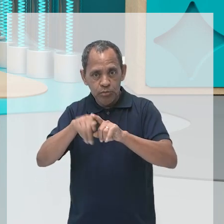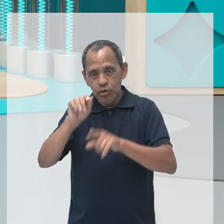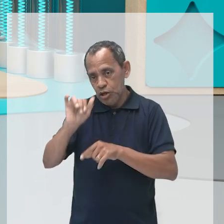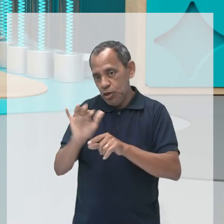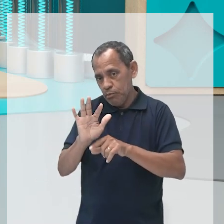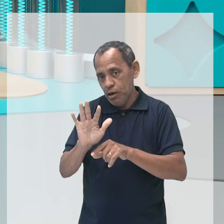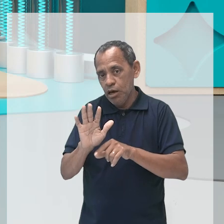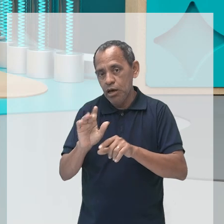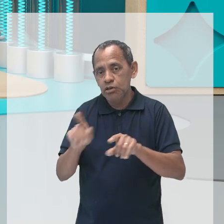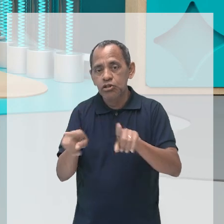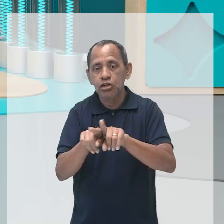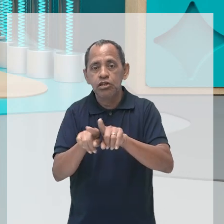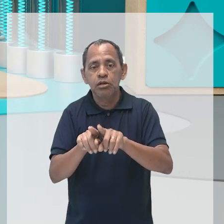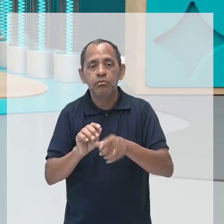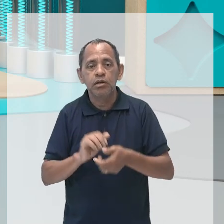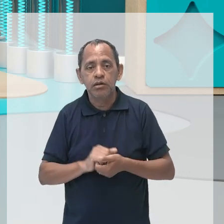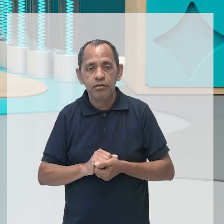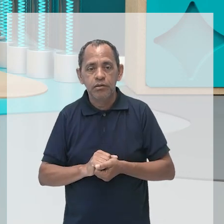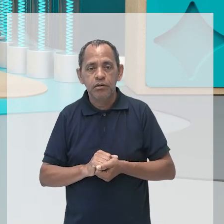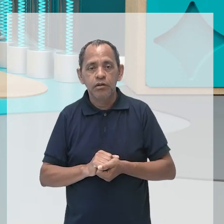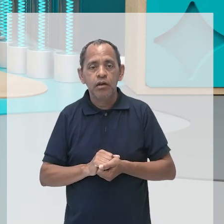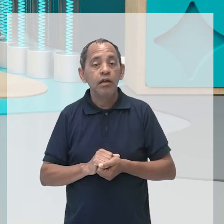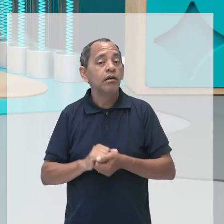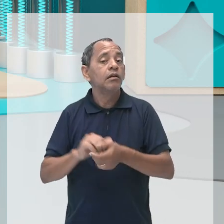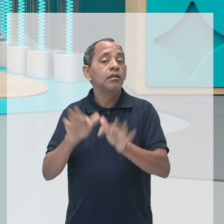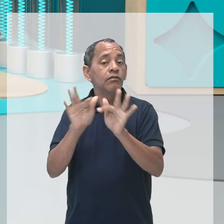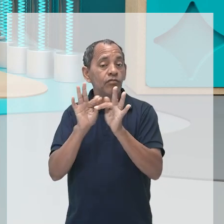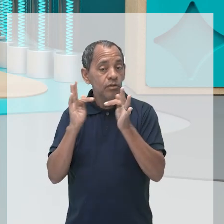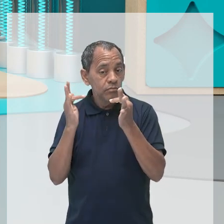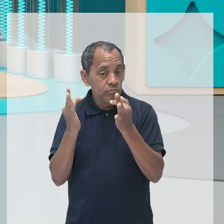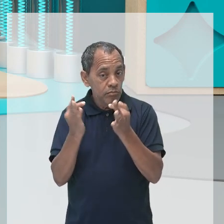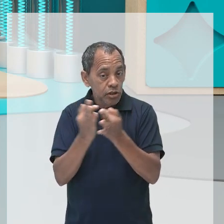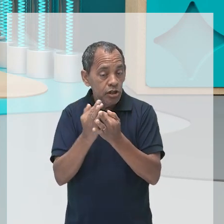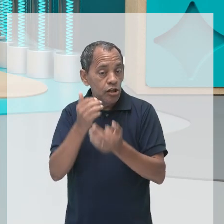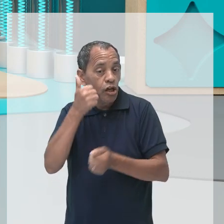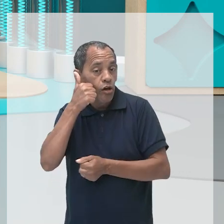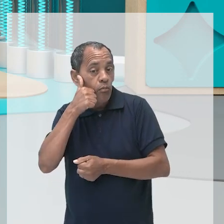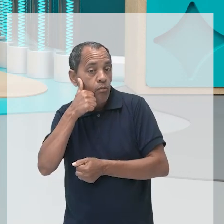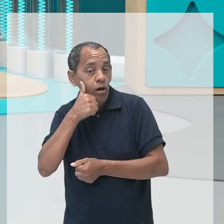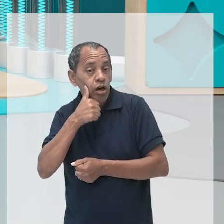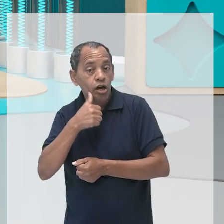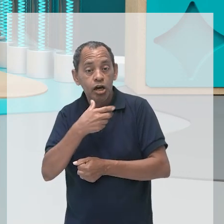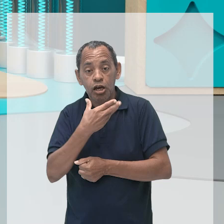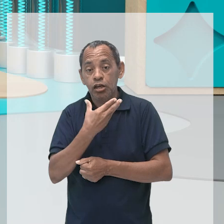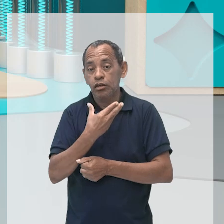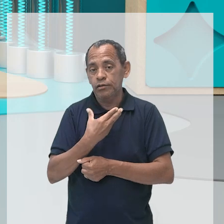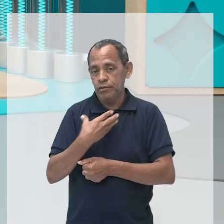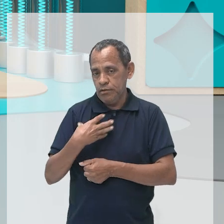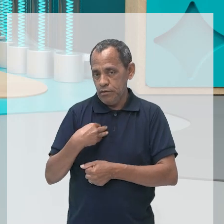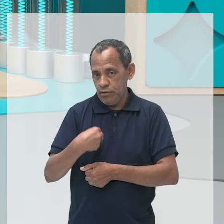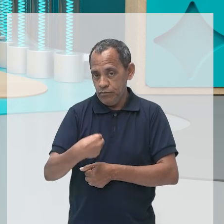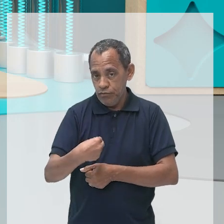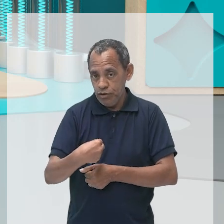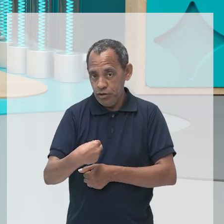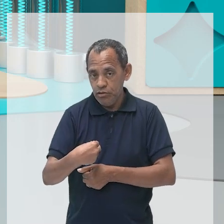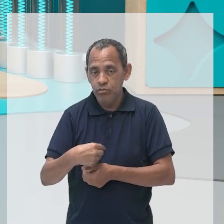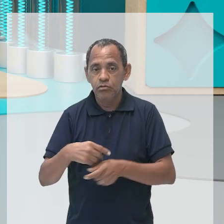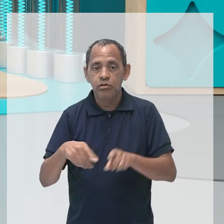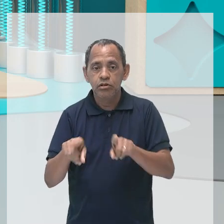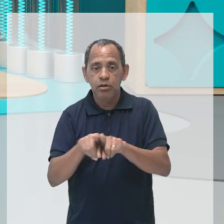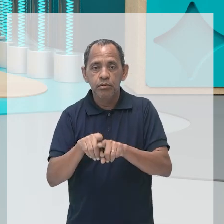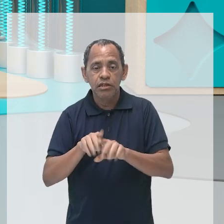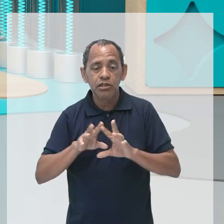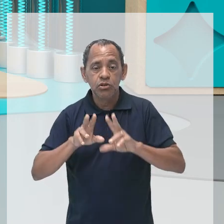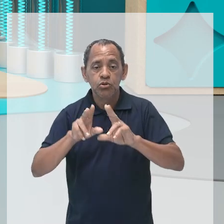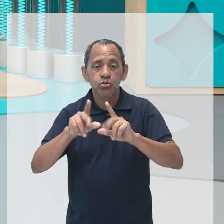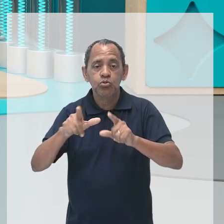também. Observem que aqui nós temos uma imagem familiar, de uma mãe com um filho. Observe que tudo isso daí vai trazer uma